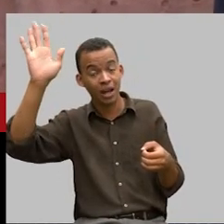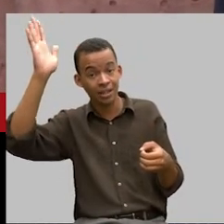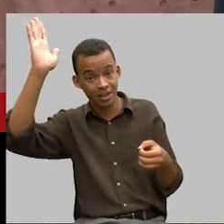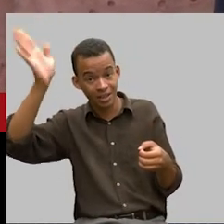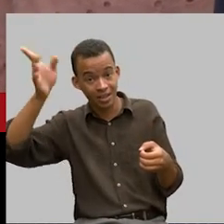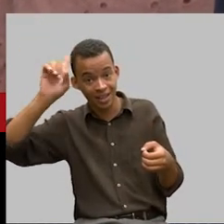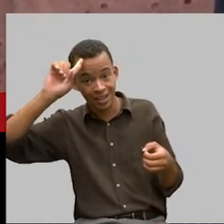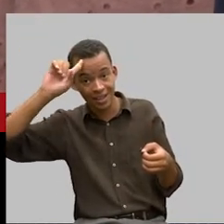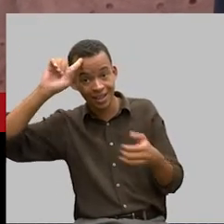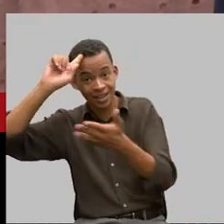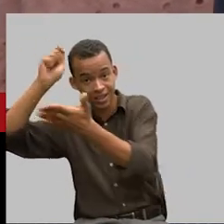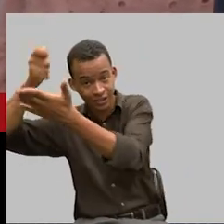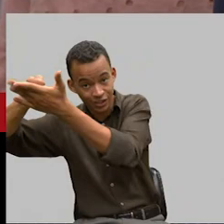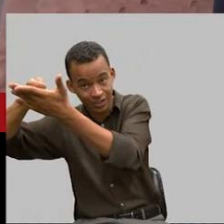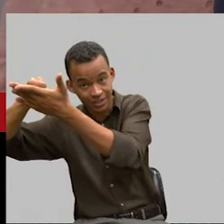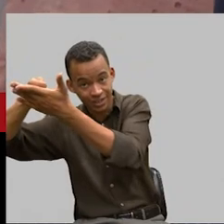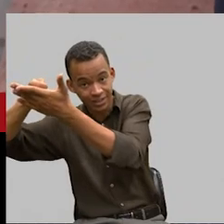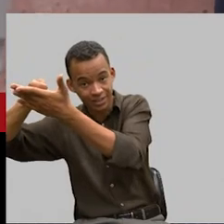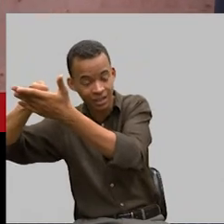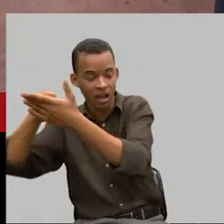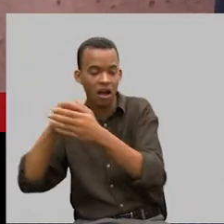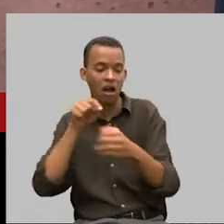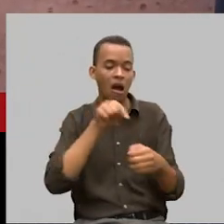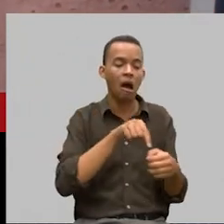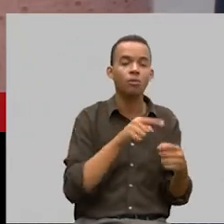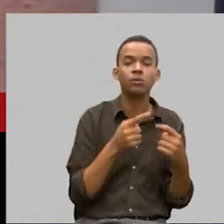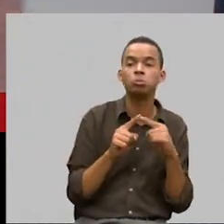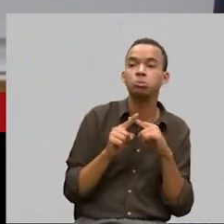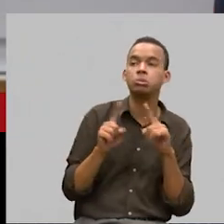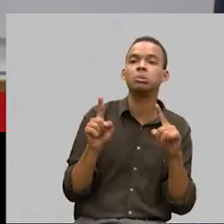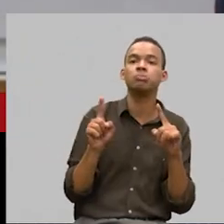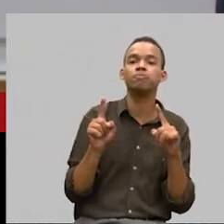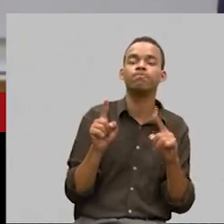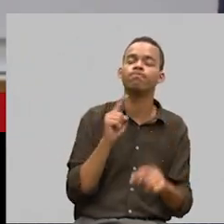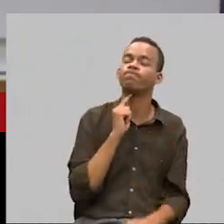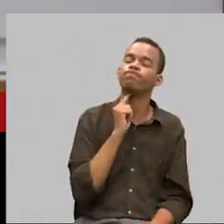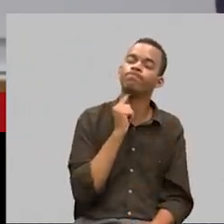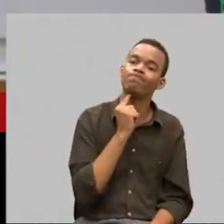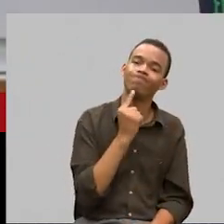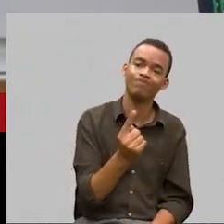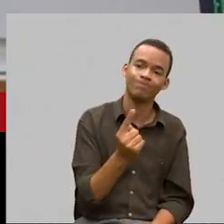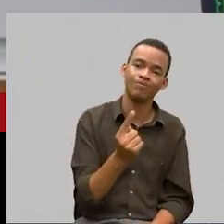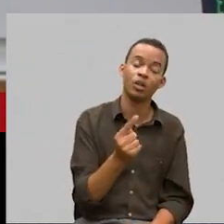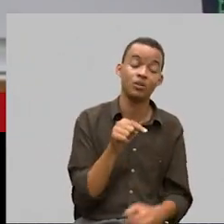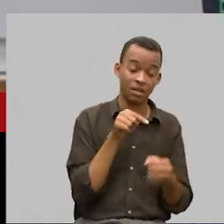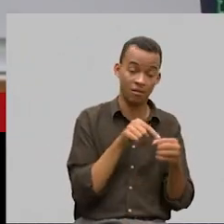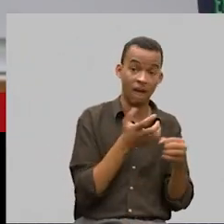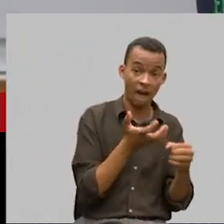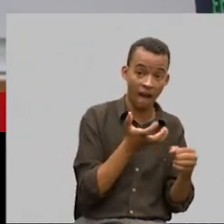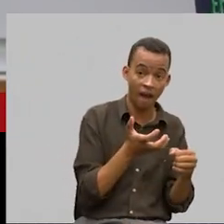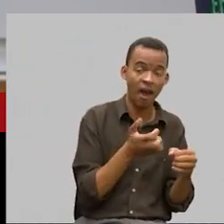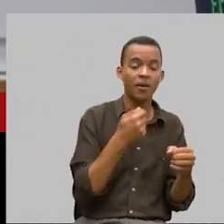quer garantir as coisas no Municipal tem que ter garantido no texto do Nacional bom